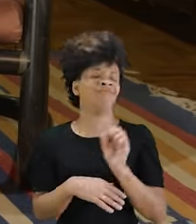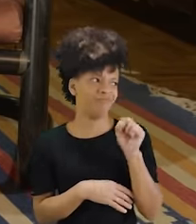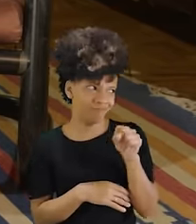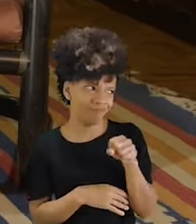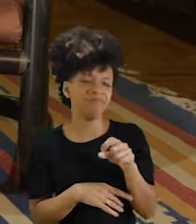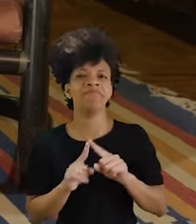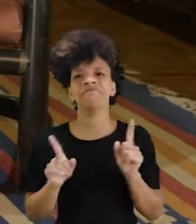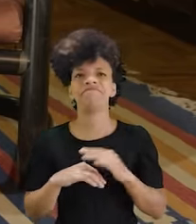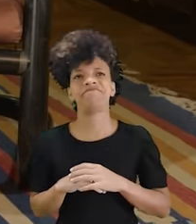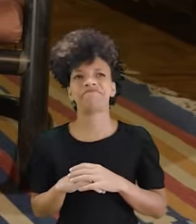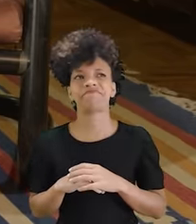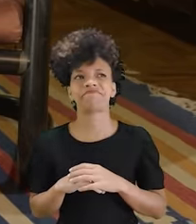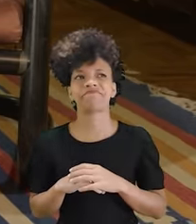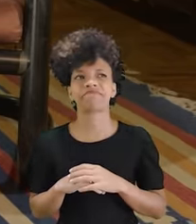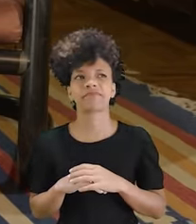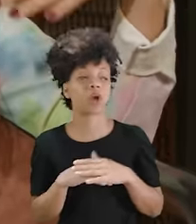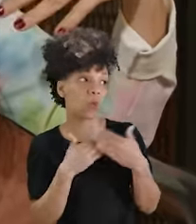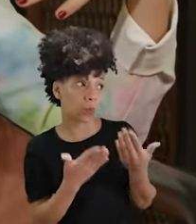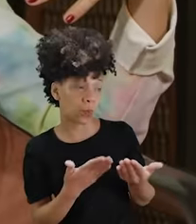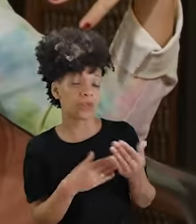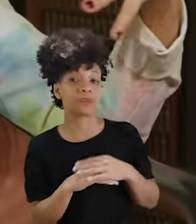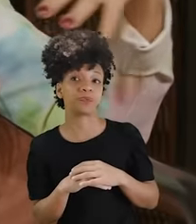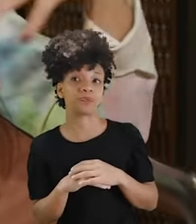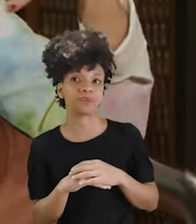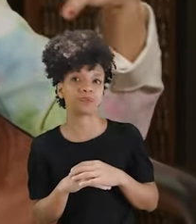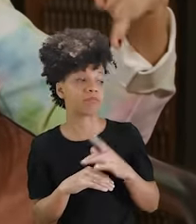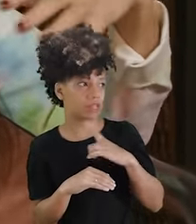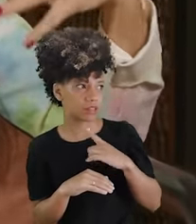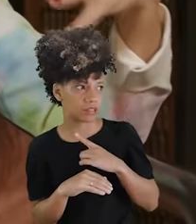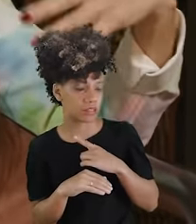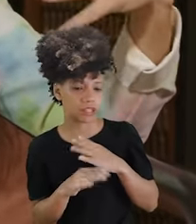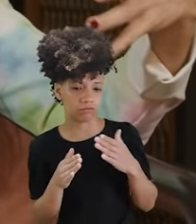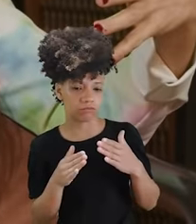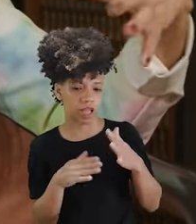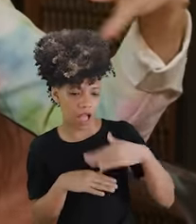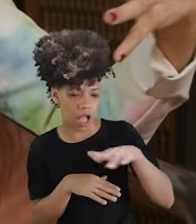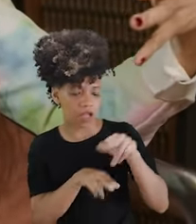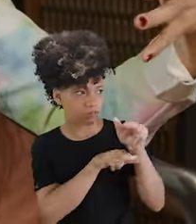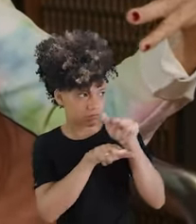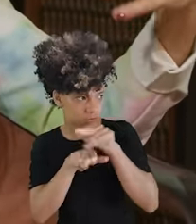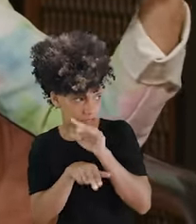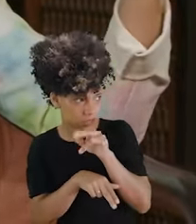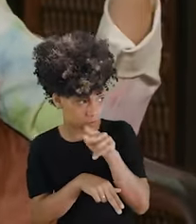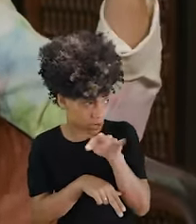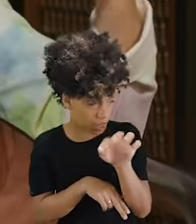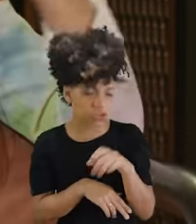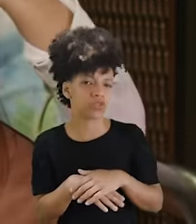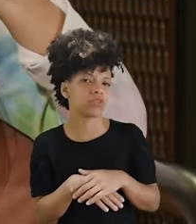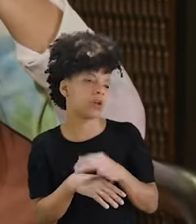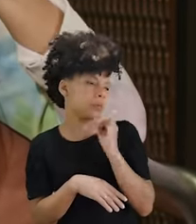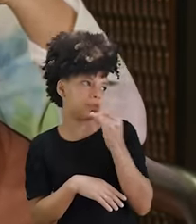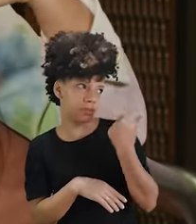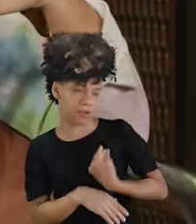exata e quando você tá ali no na área de passageiro de tripulante